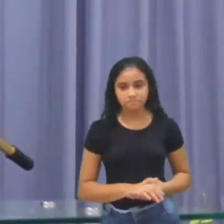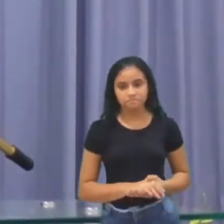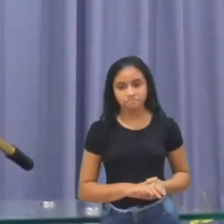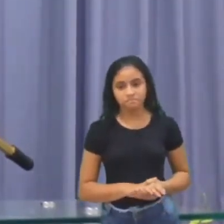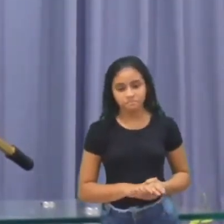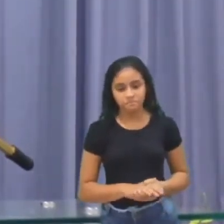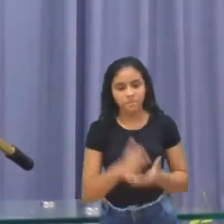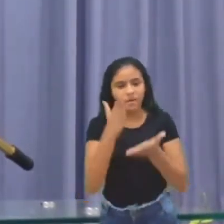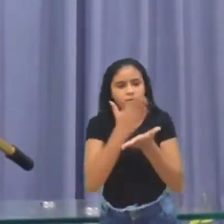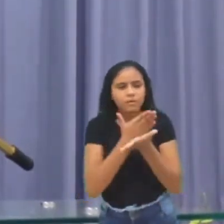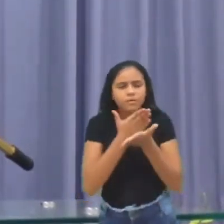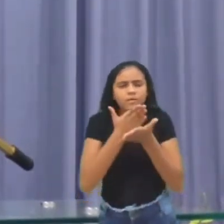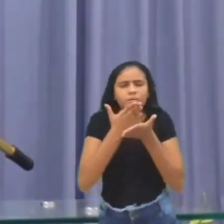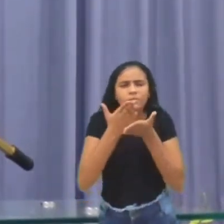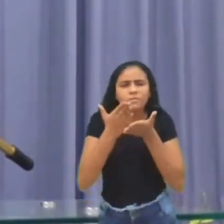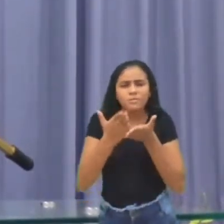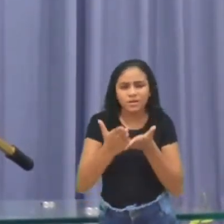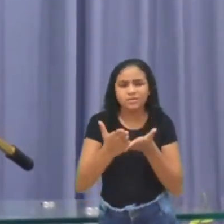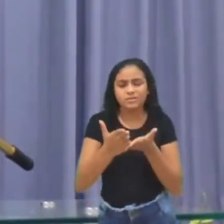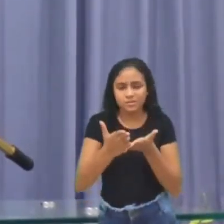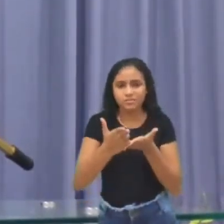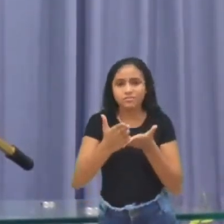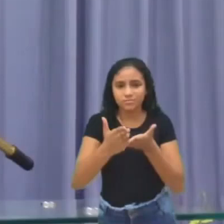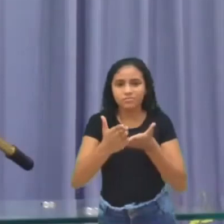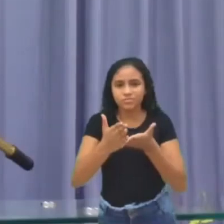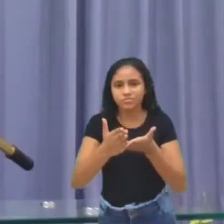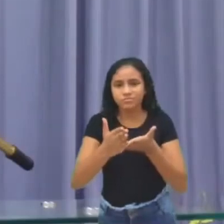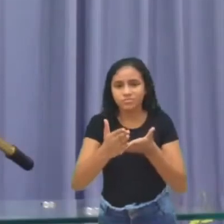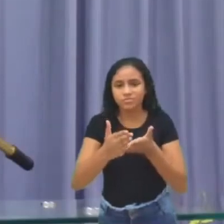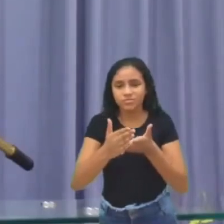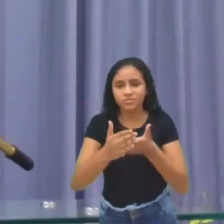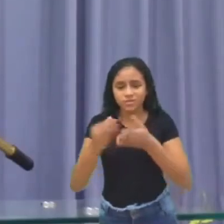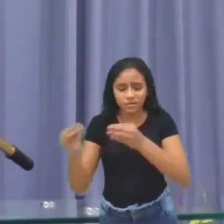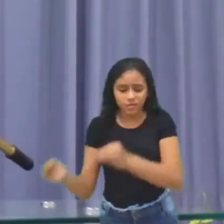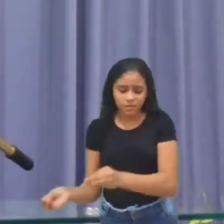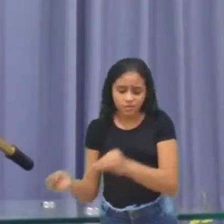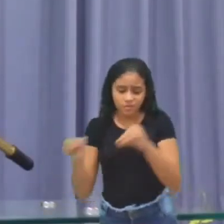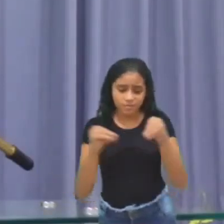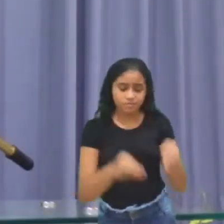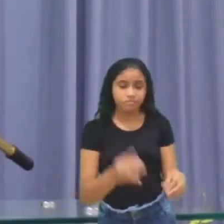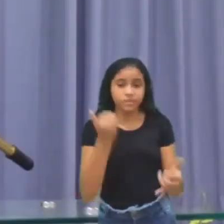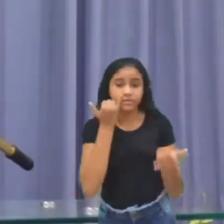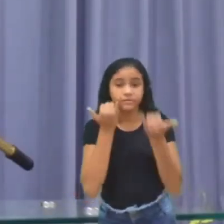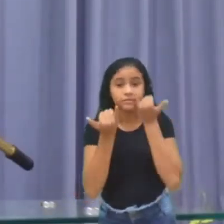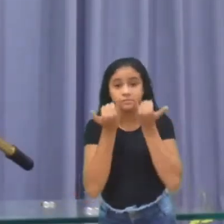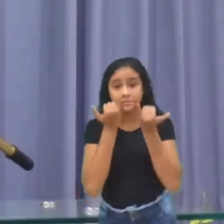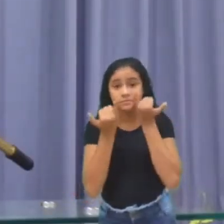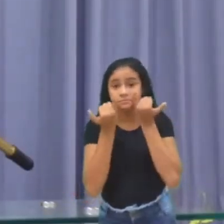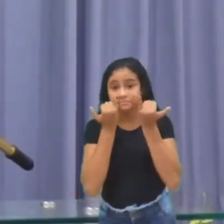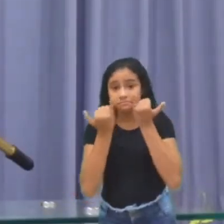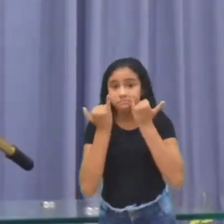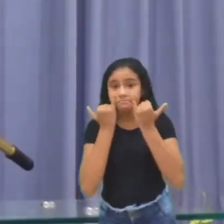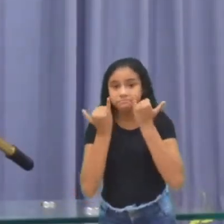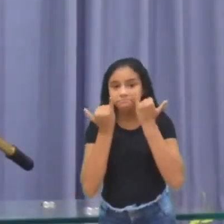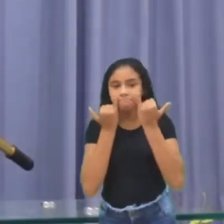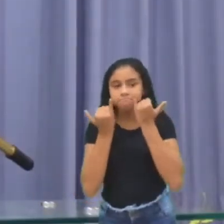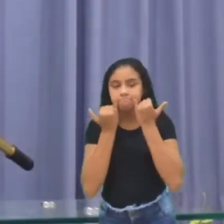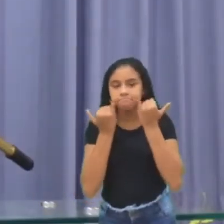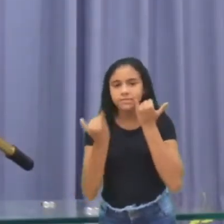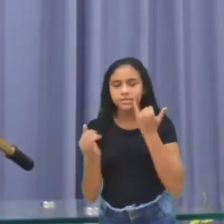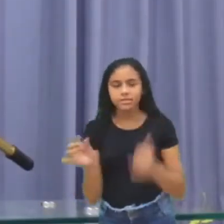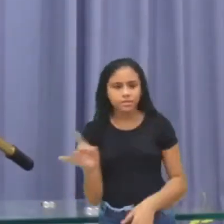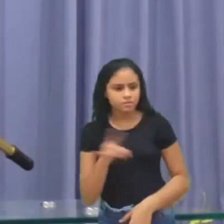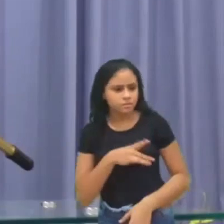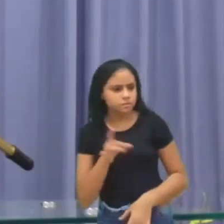Eles começam a trazer uma informação que vai trazer